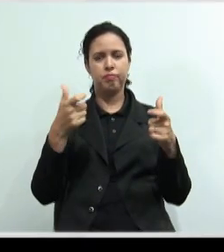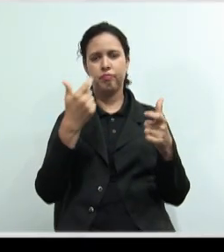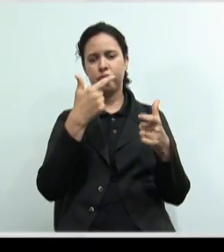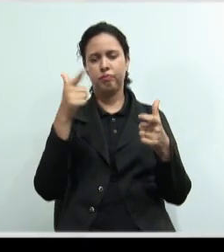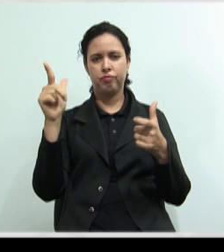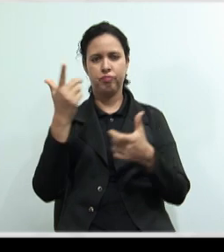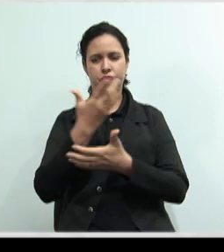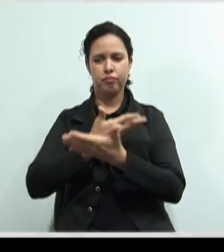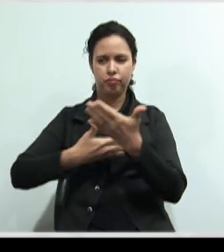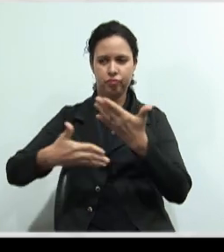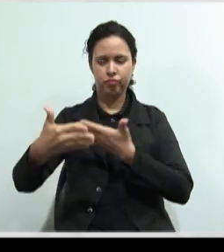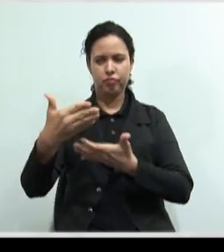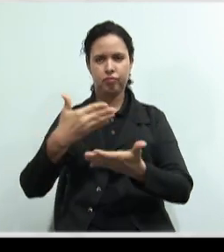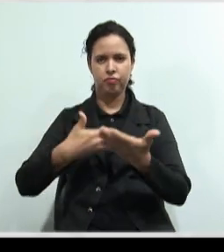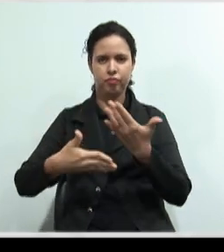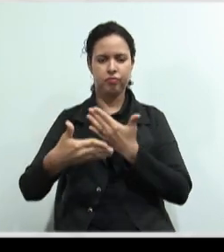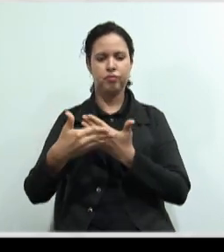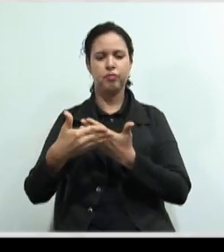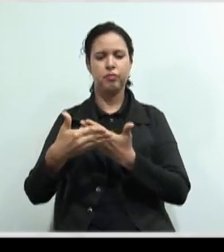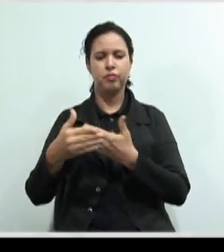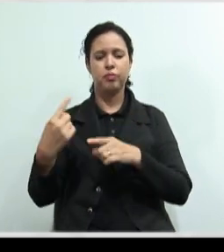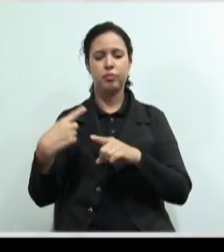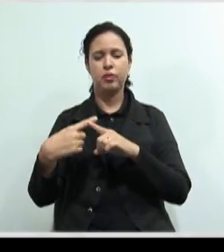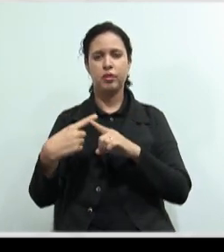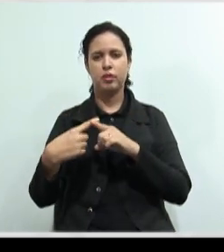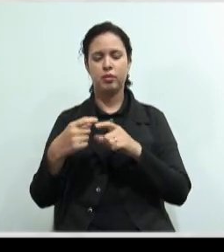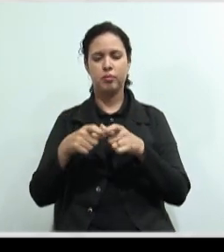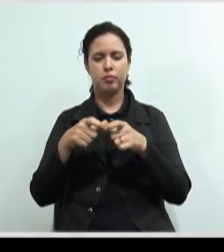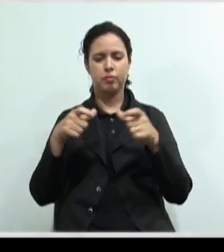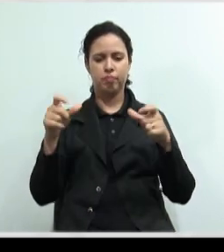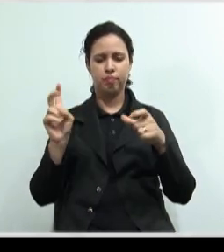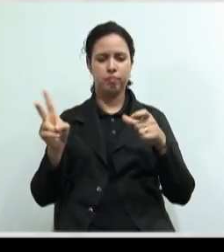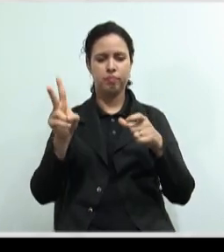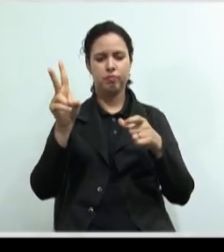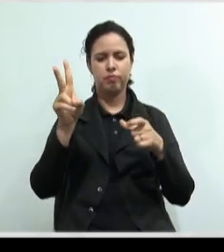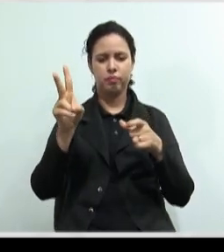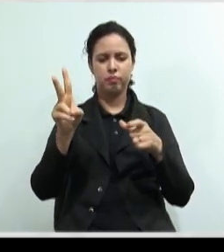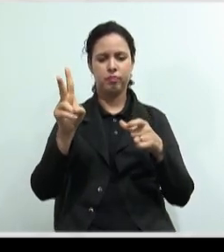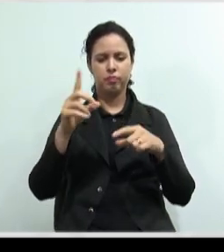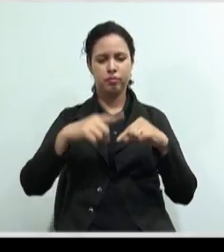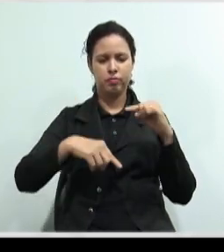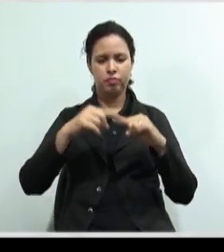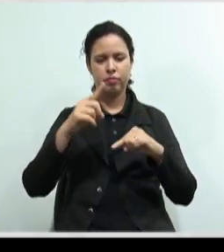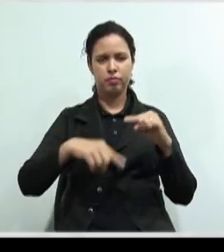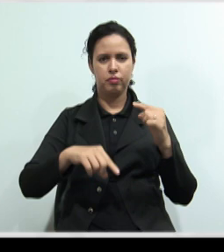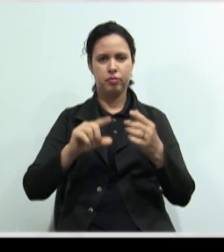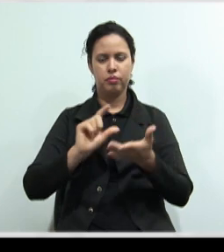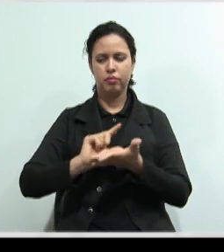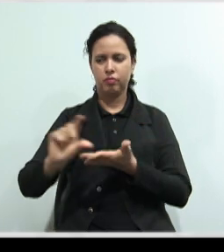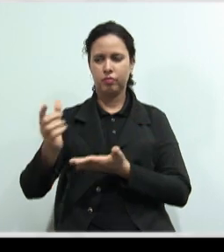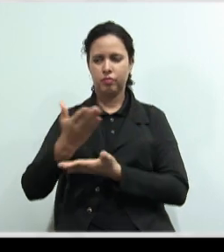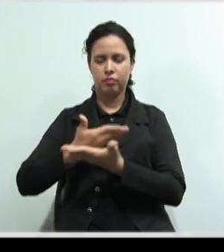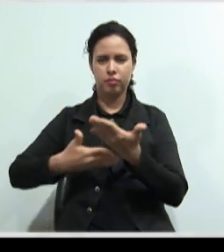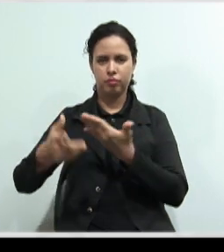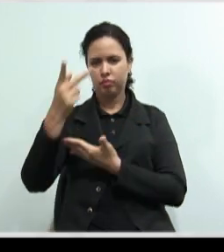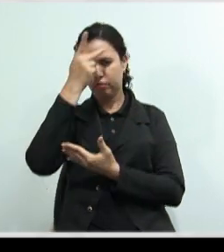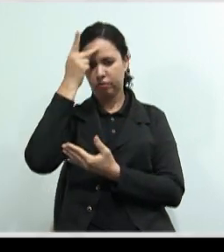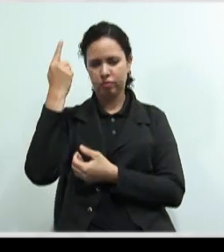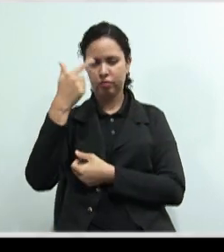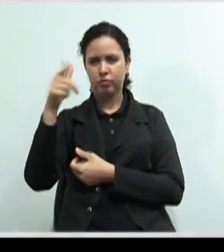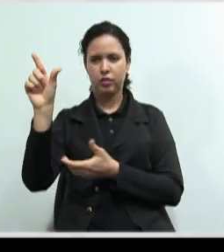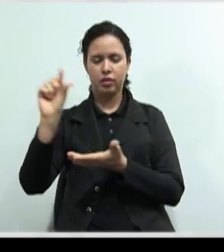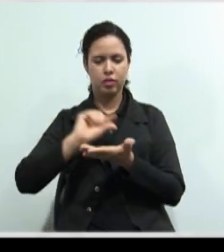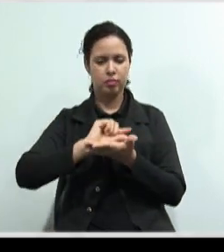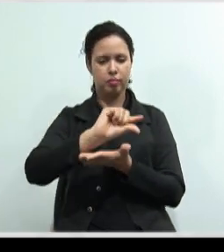na relação comercial, pois a maior parte do valor do produto fica com os intermediários e a